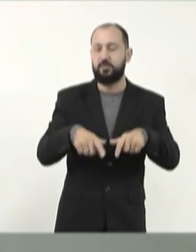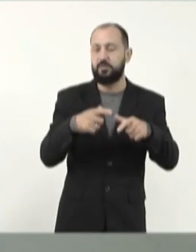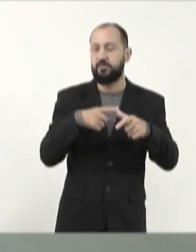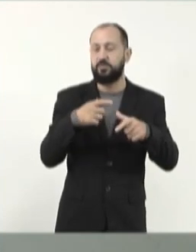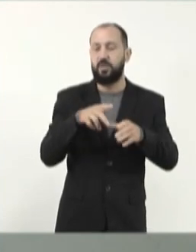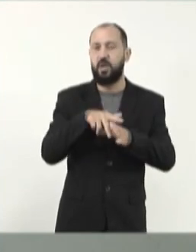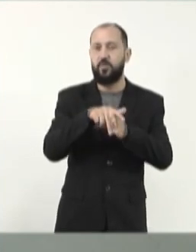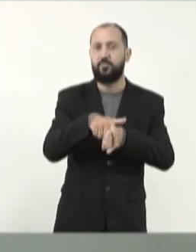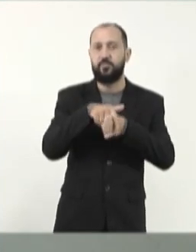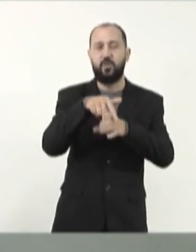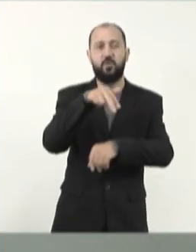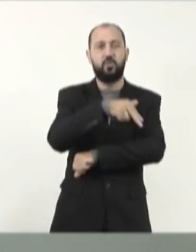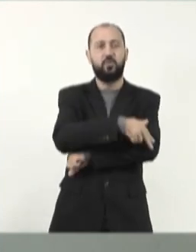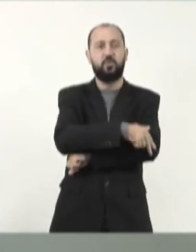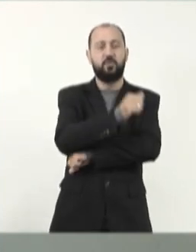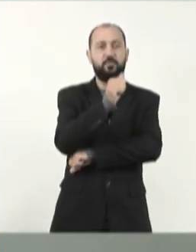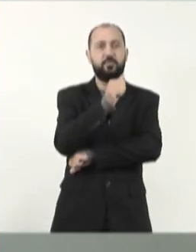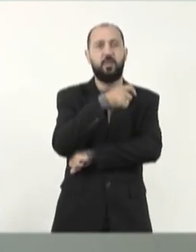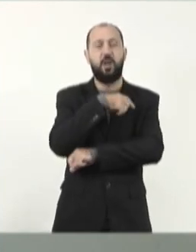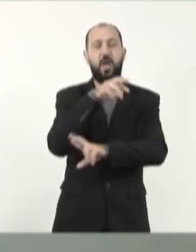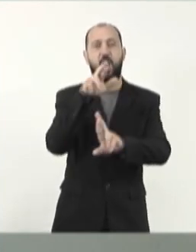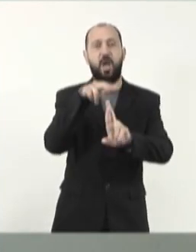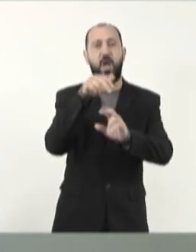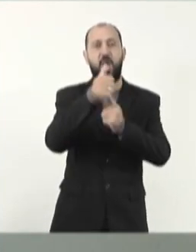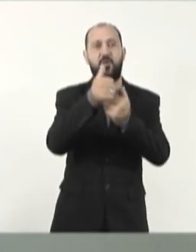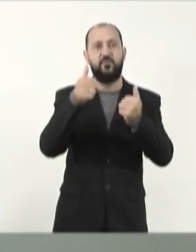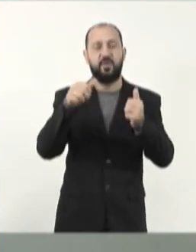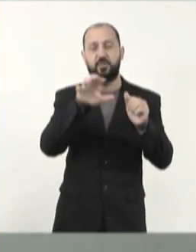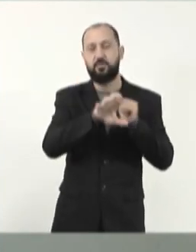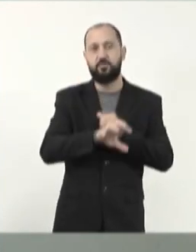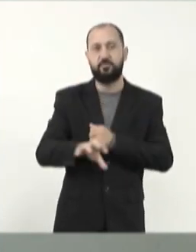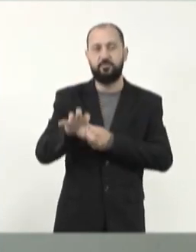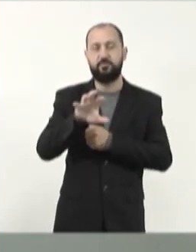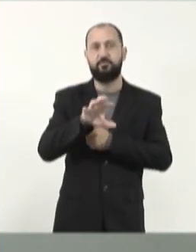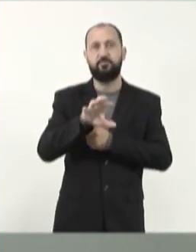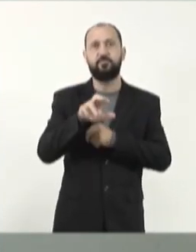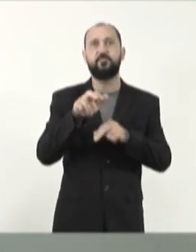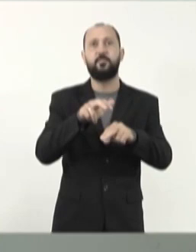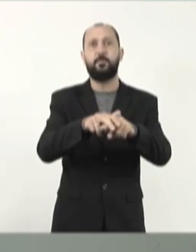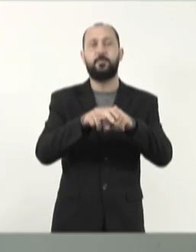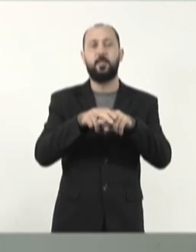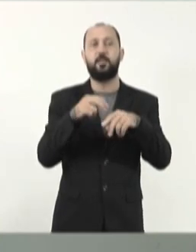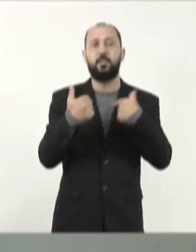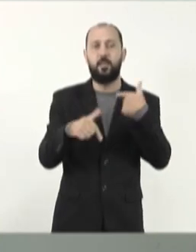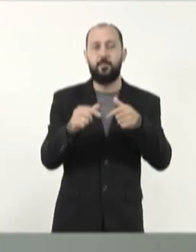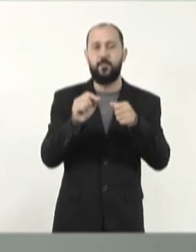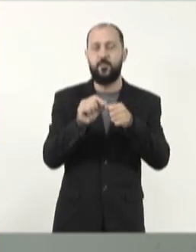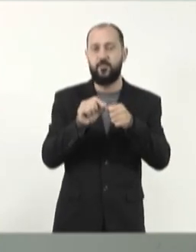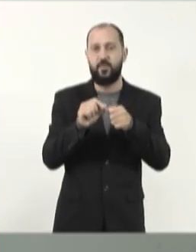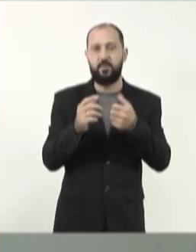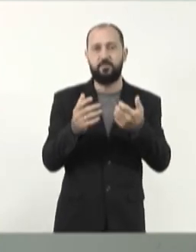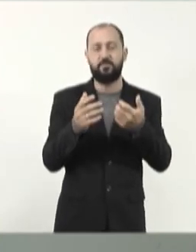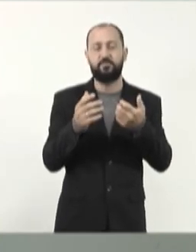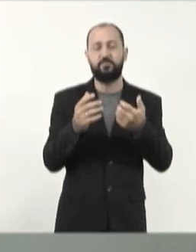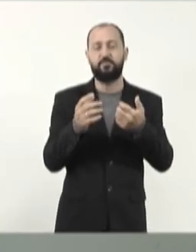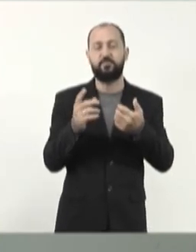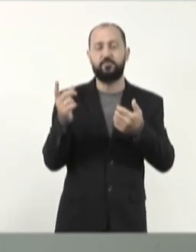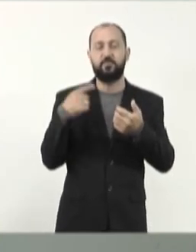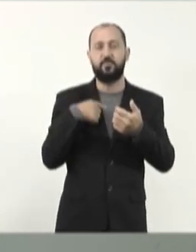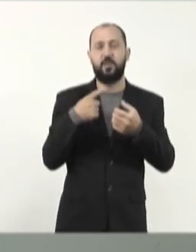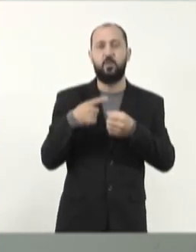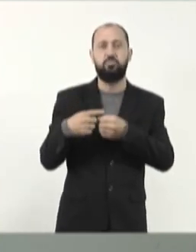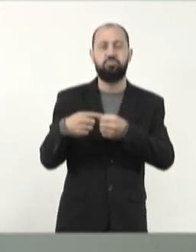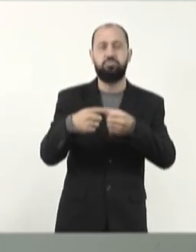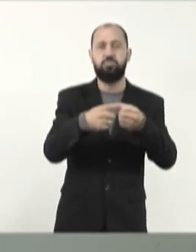lá em Nova Andradina, ele inclusive é uma referência ali para a região. Justamente por esse trabalho que é desenvolvido lá nessa cidade do